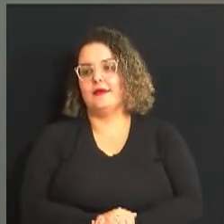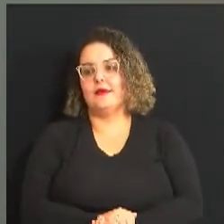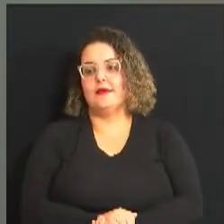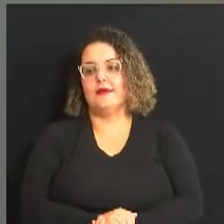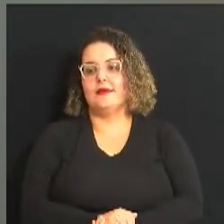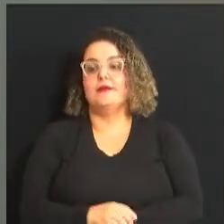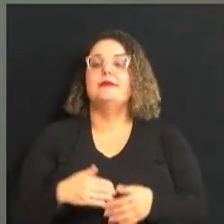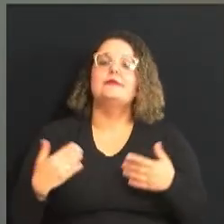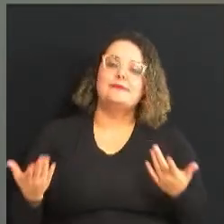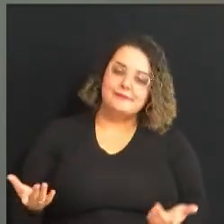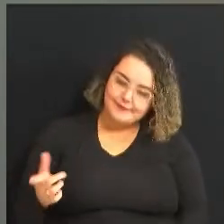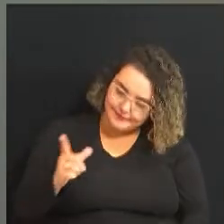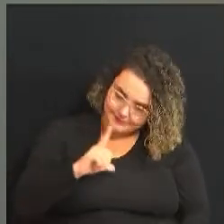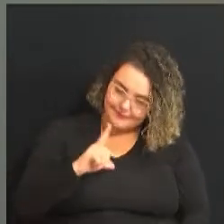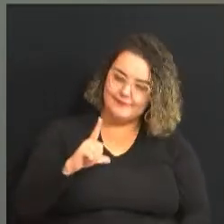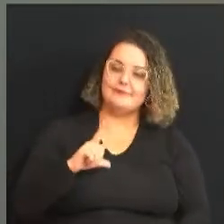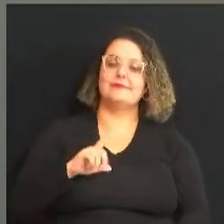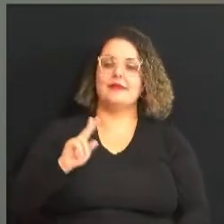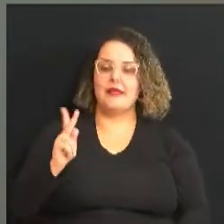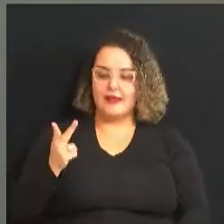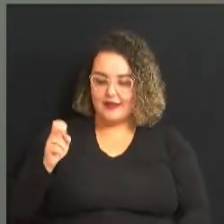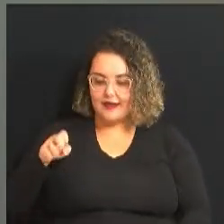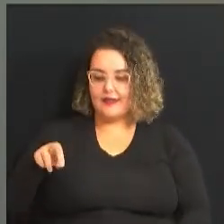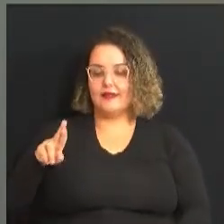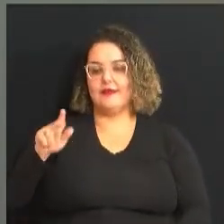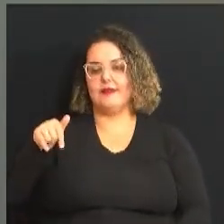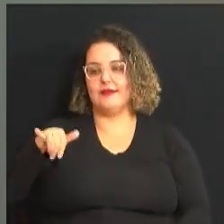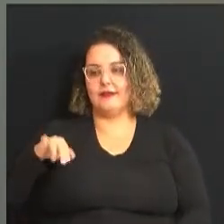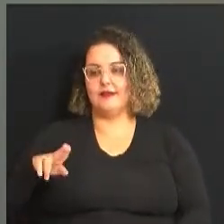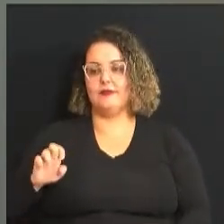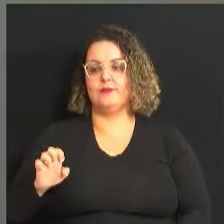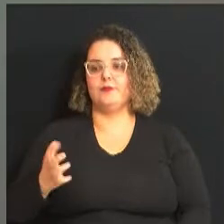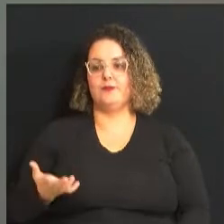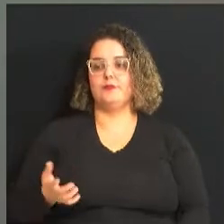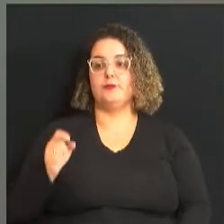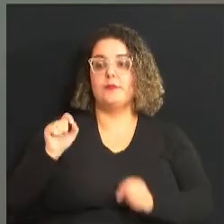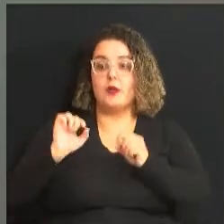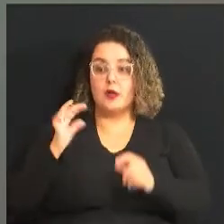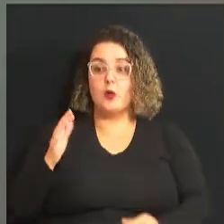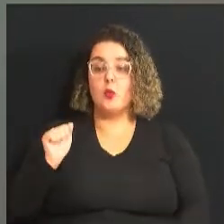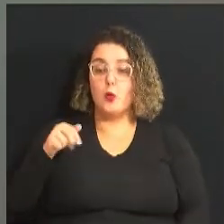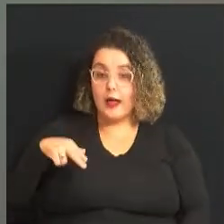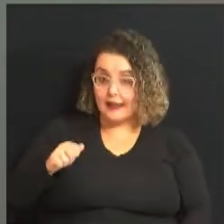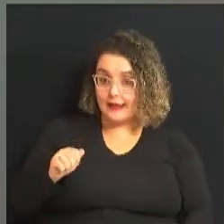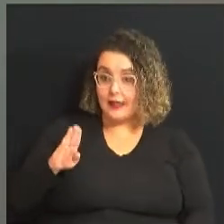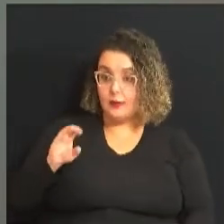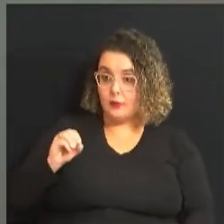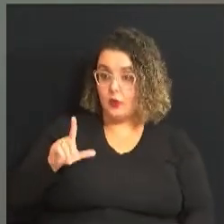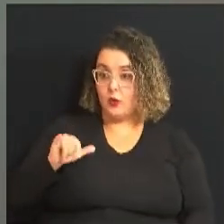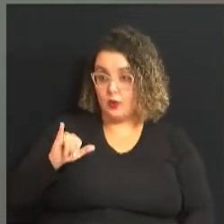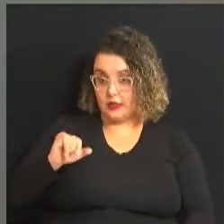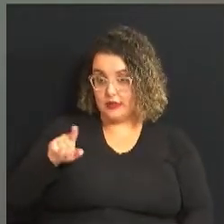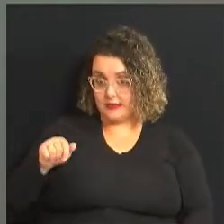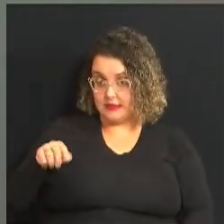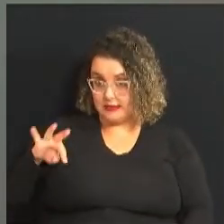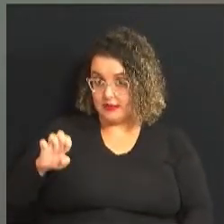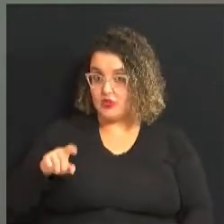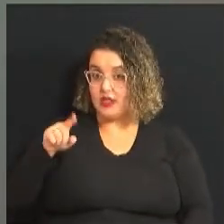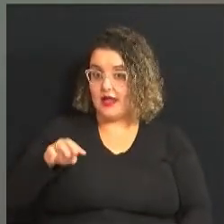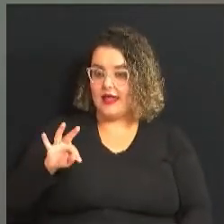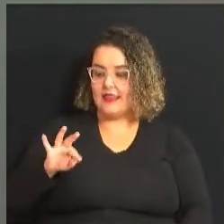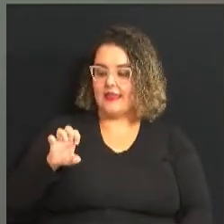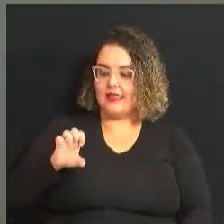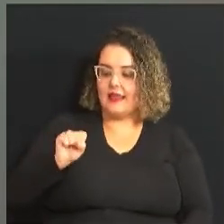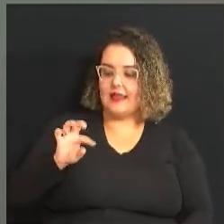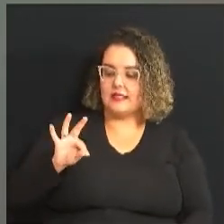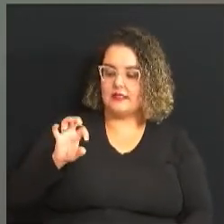Tem dificuldade, João Henrique. O que que acontece? O anabolizante, ele é testosterona, né? Então, quando o